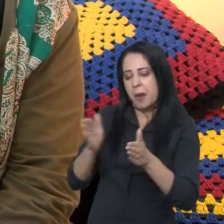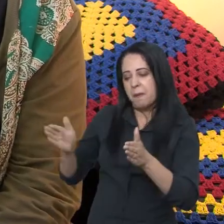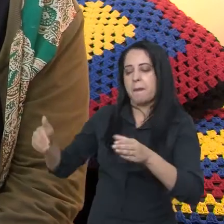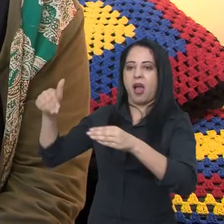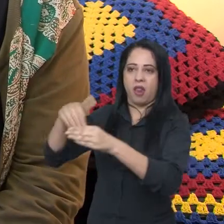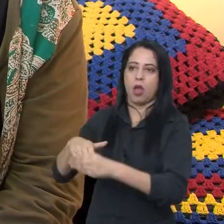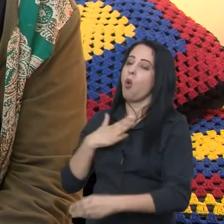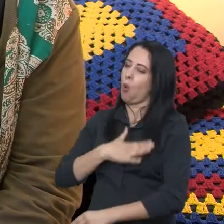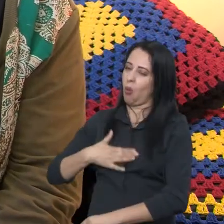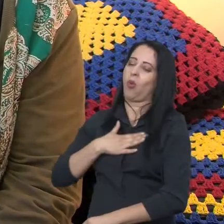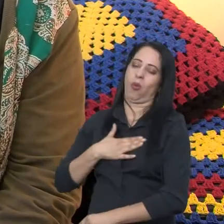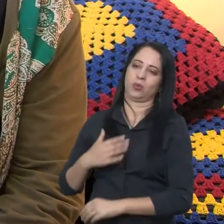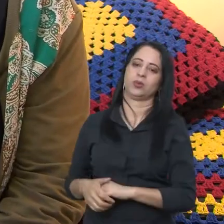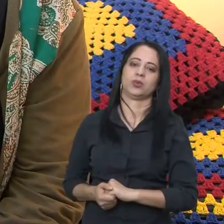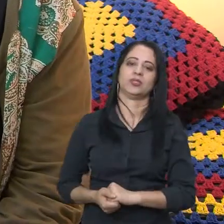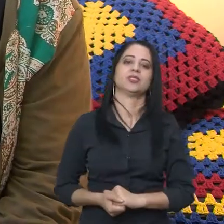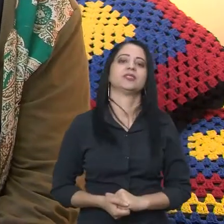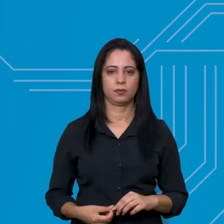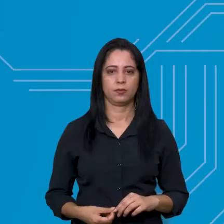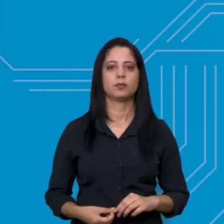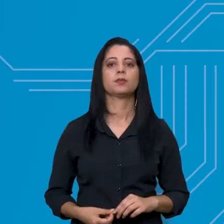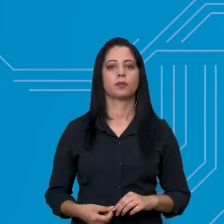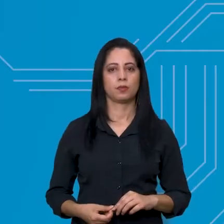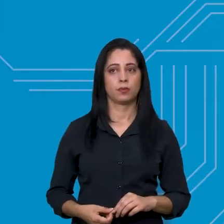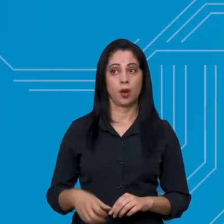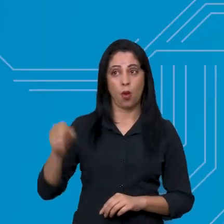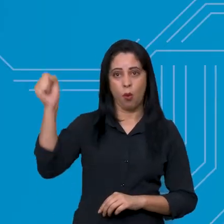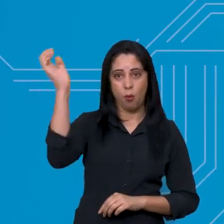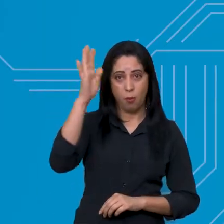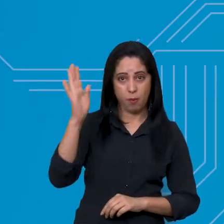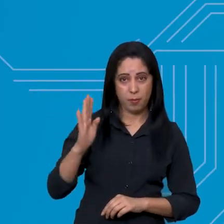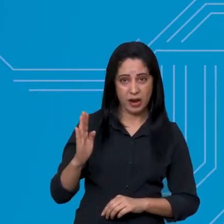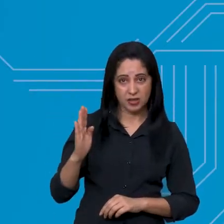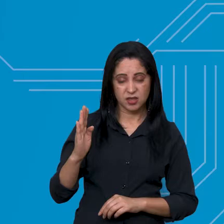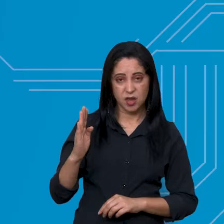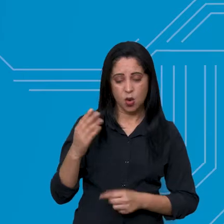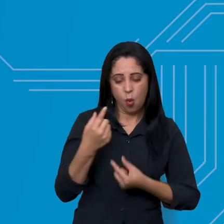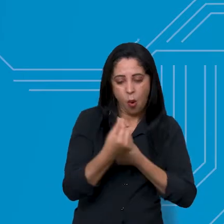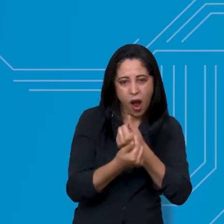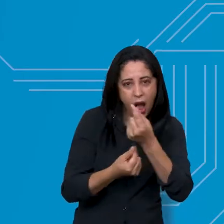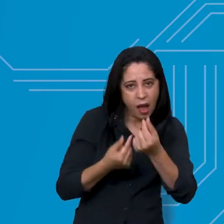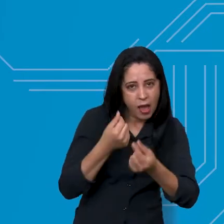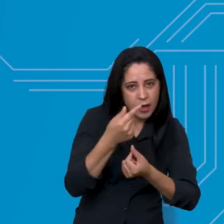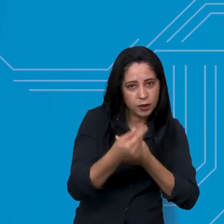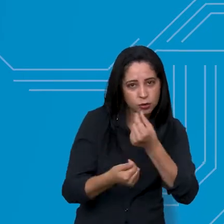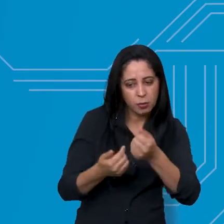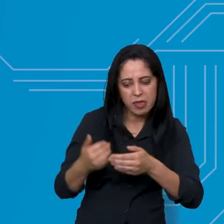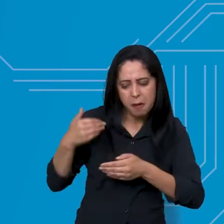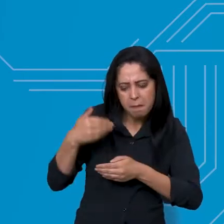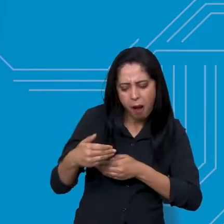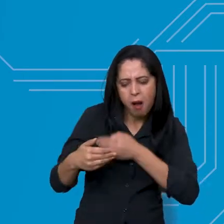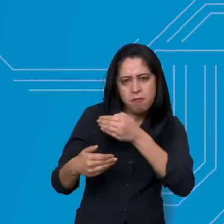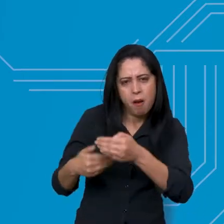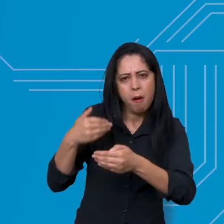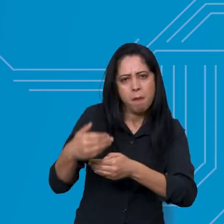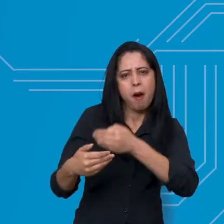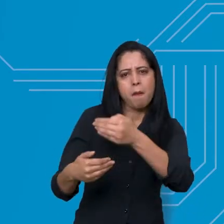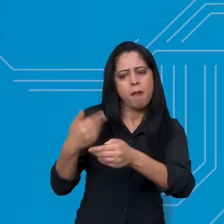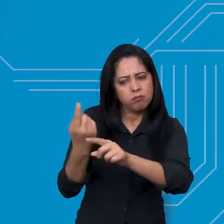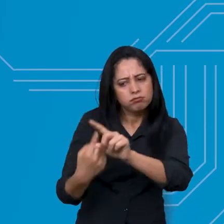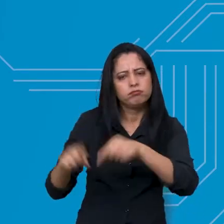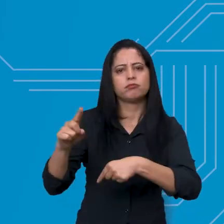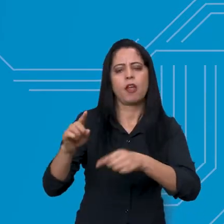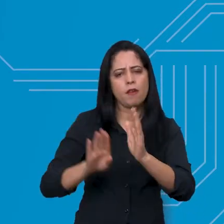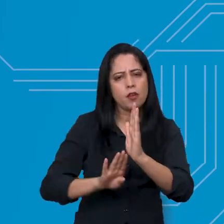eleitoral. De fato, eu gosto bastante. Aos poucos, o nosso país vem dando sinais de recuperação econômica. E um